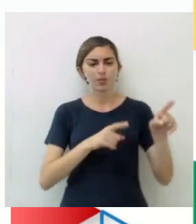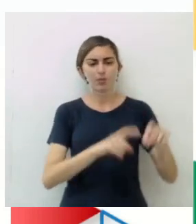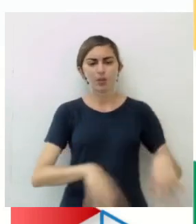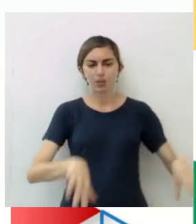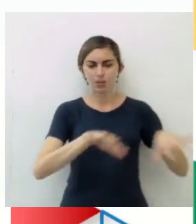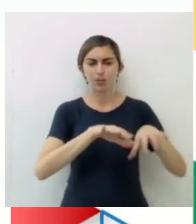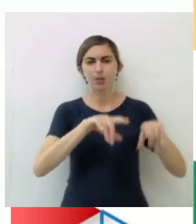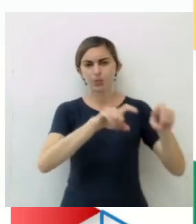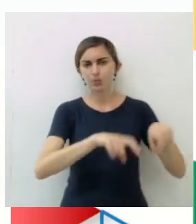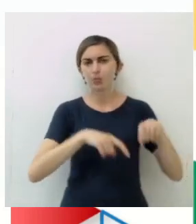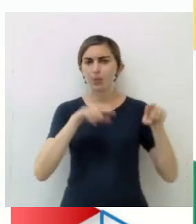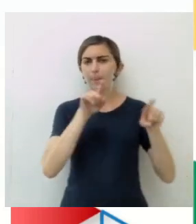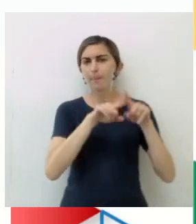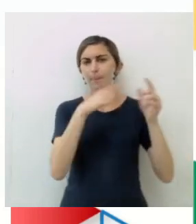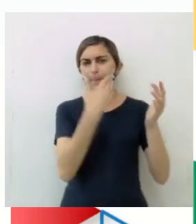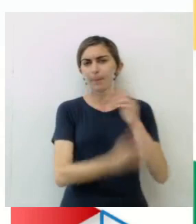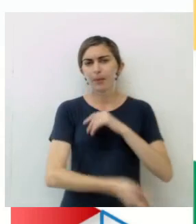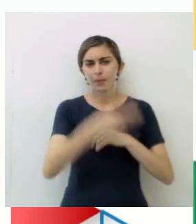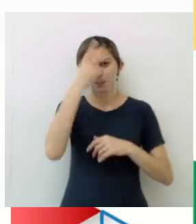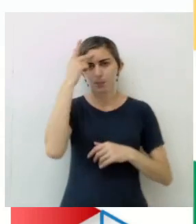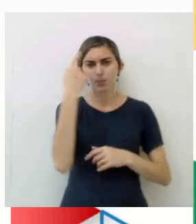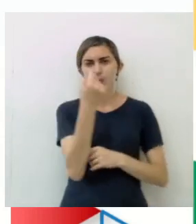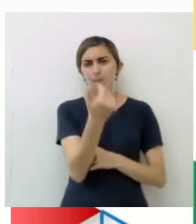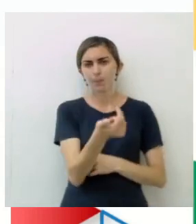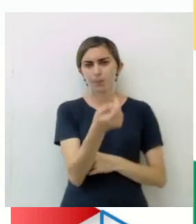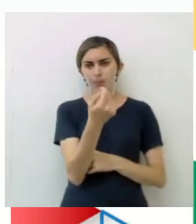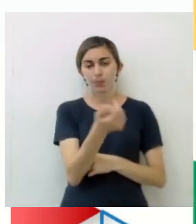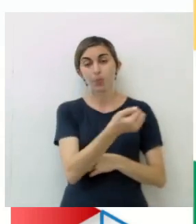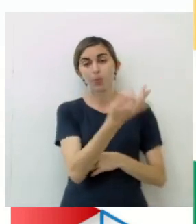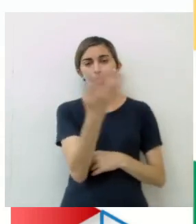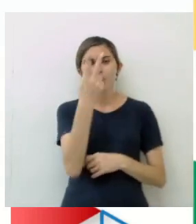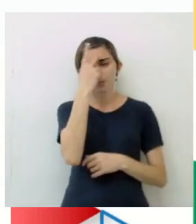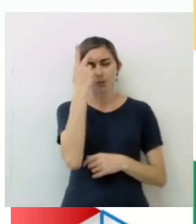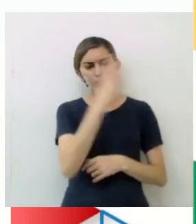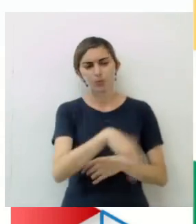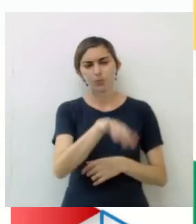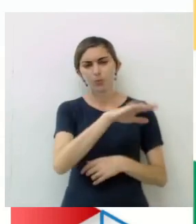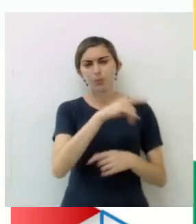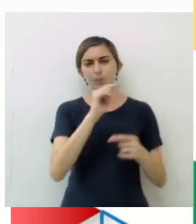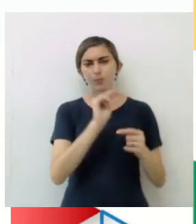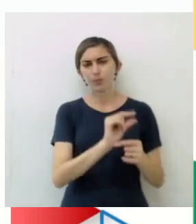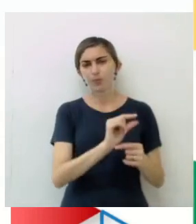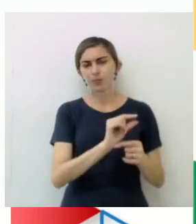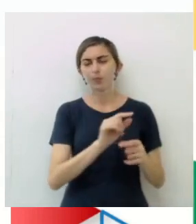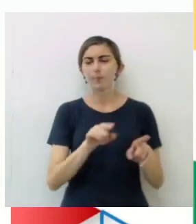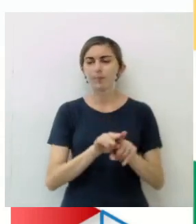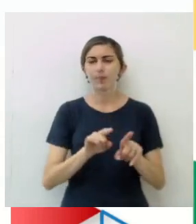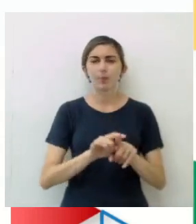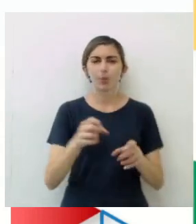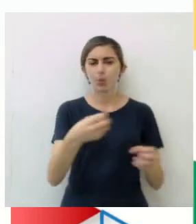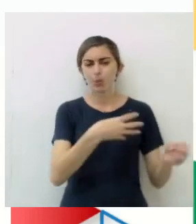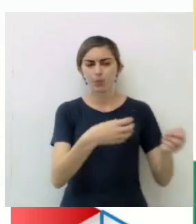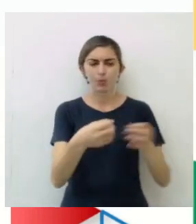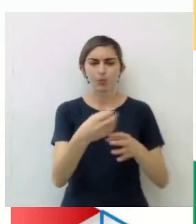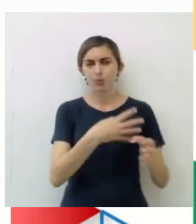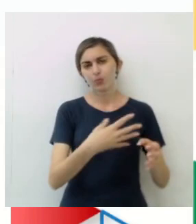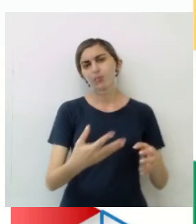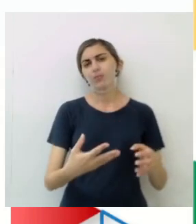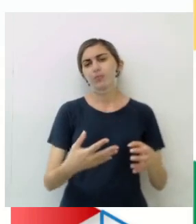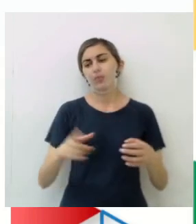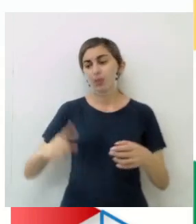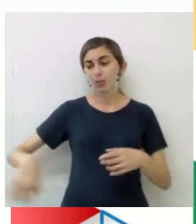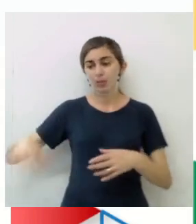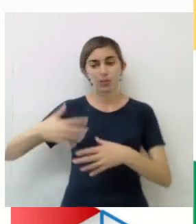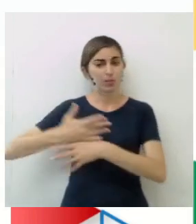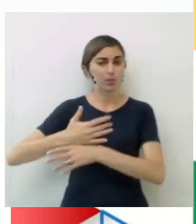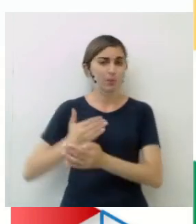vai ser perdida tanto em questões de quantidade de pessoas quanto da modernização e da urbanização que